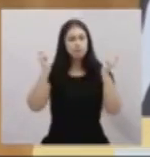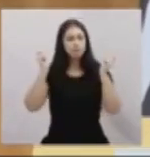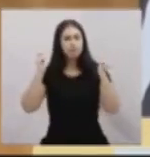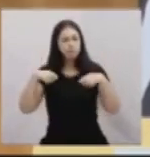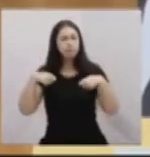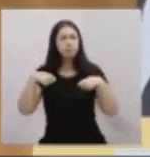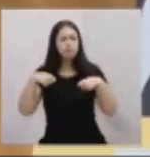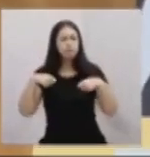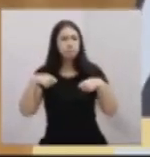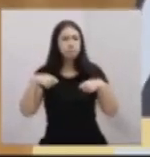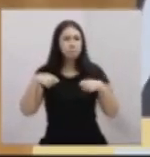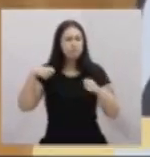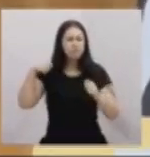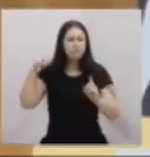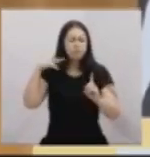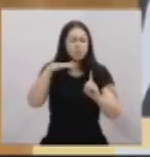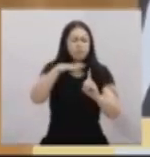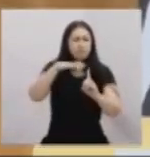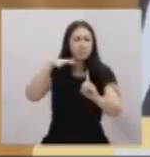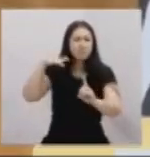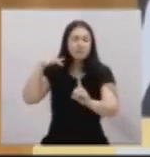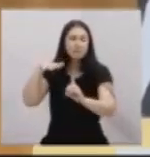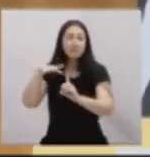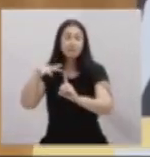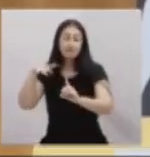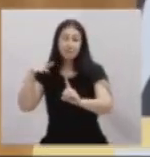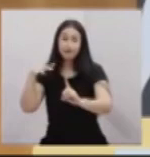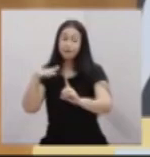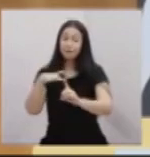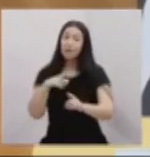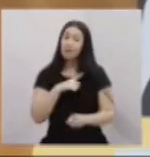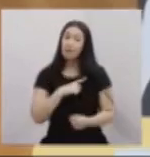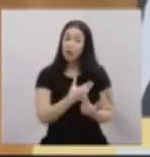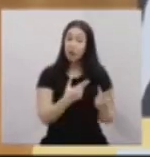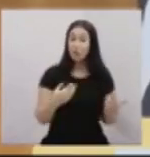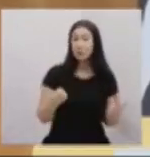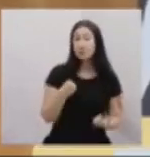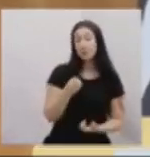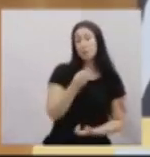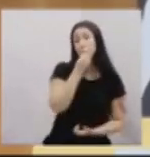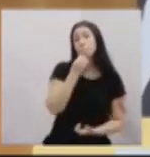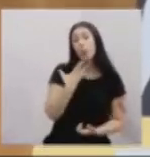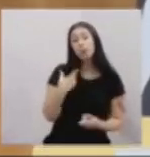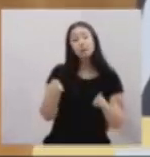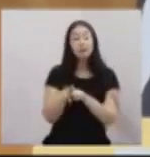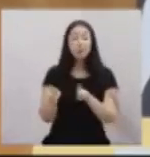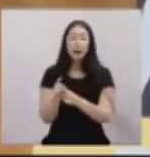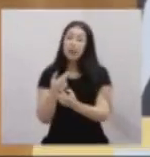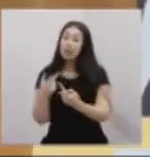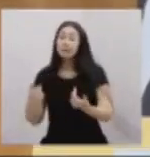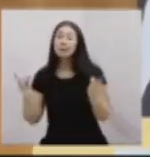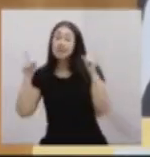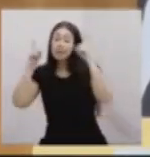de inspirar. Ser líder tem ônus. Ser líder exige que